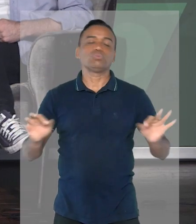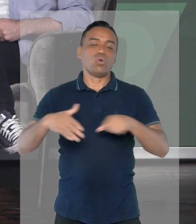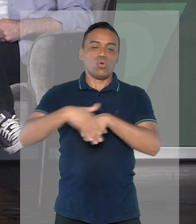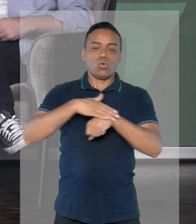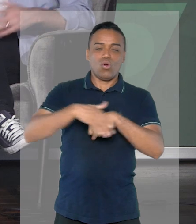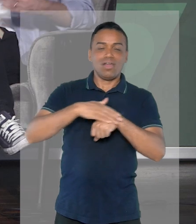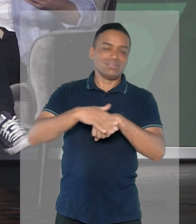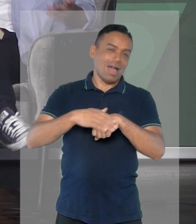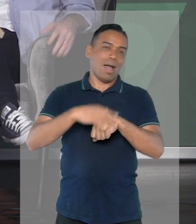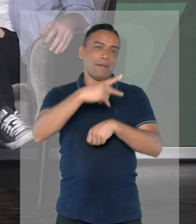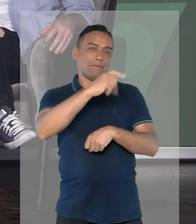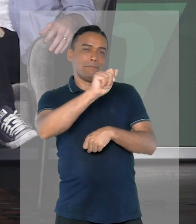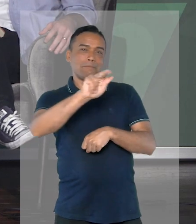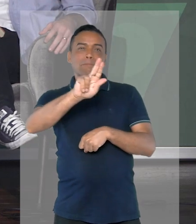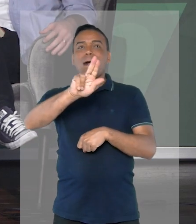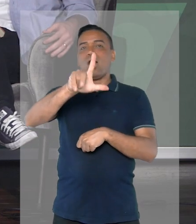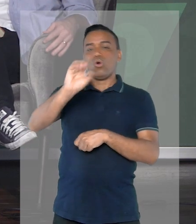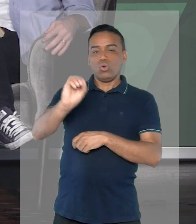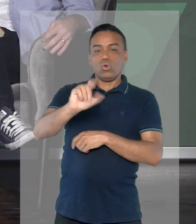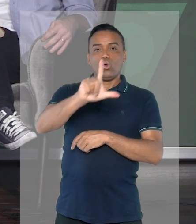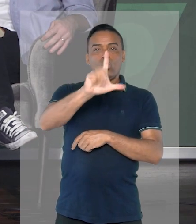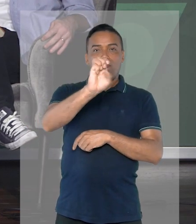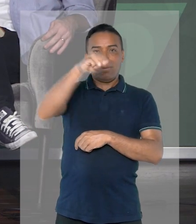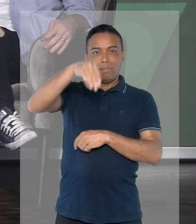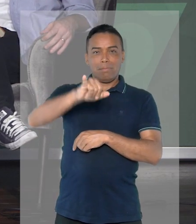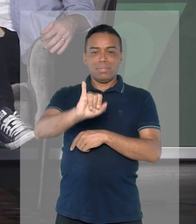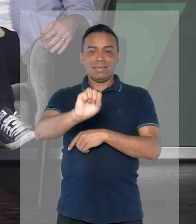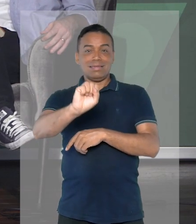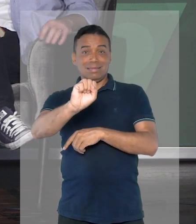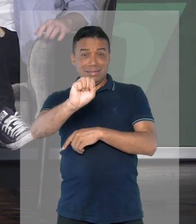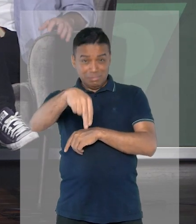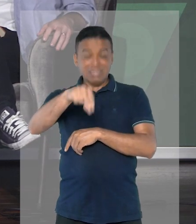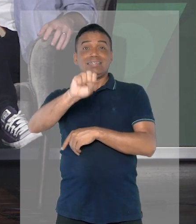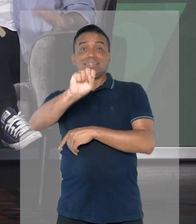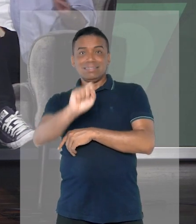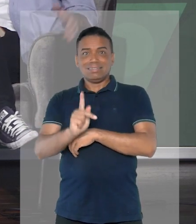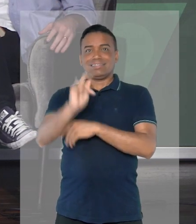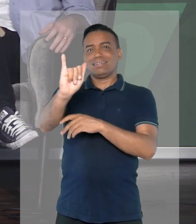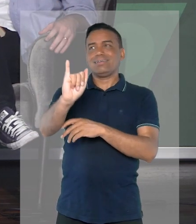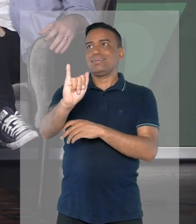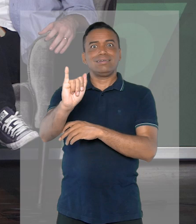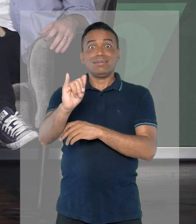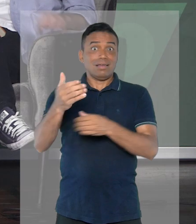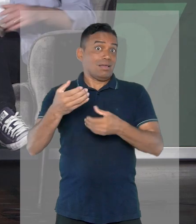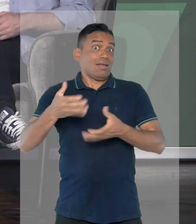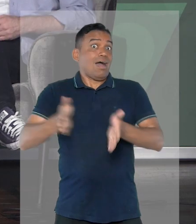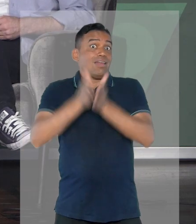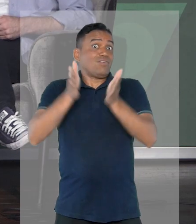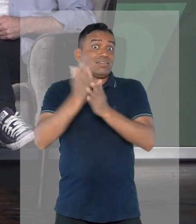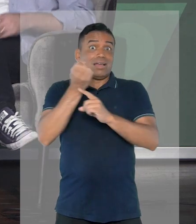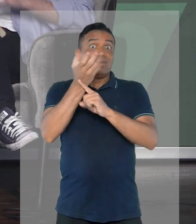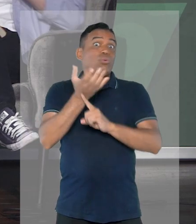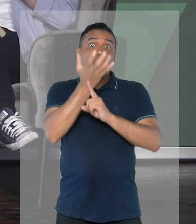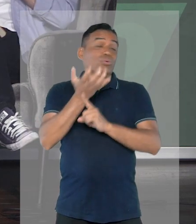Leminski no ano do aniversário de 80 anos dele, né? Então, alegria estar aqui falando um pouquinho sobre ele. E